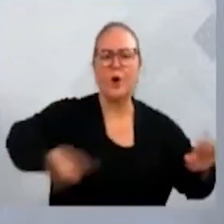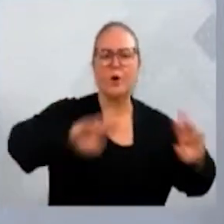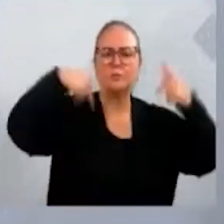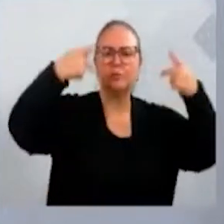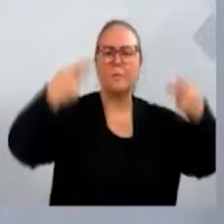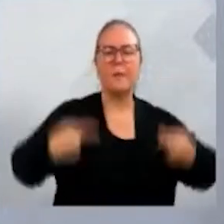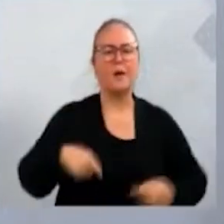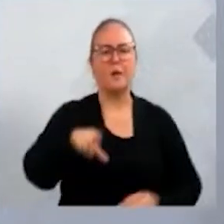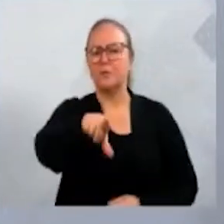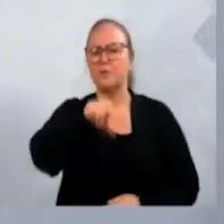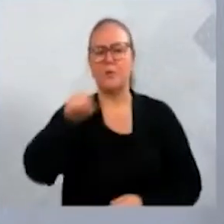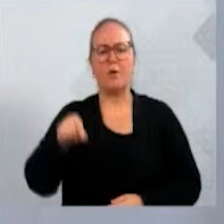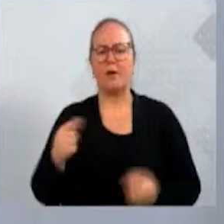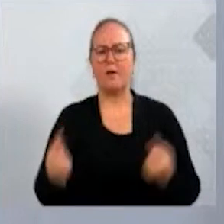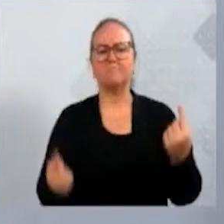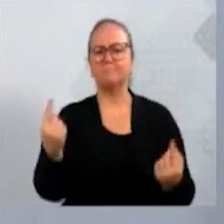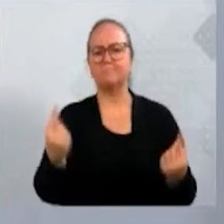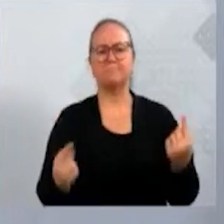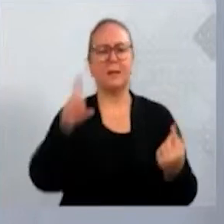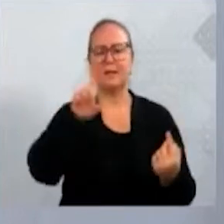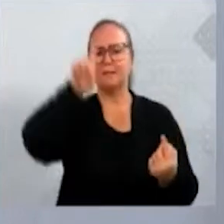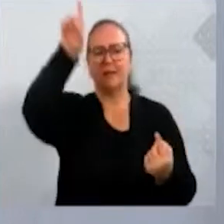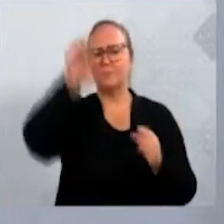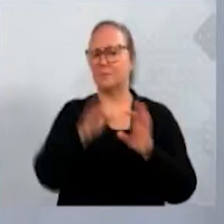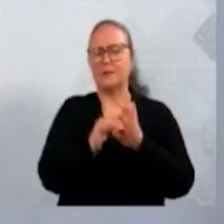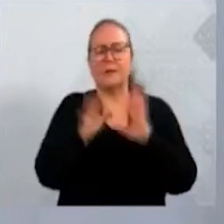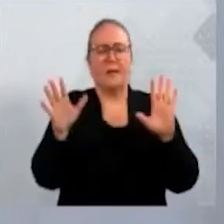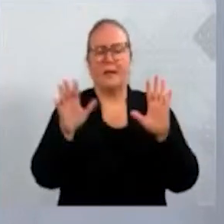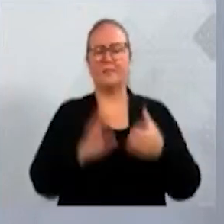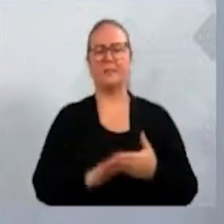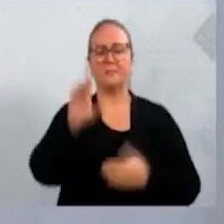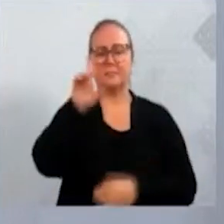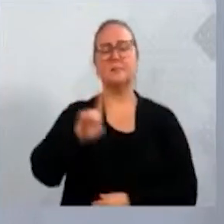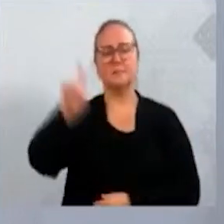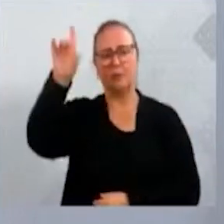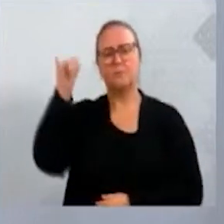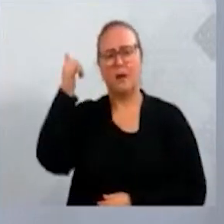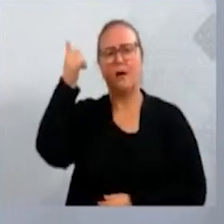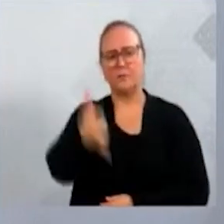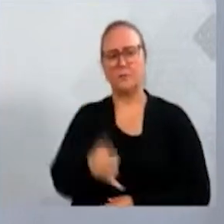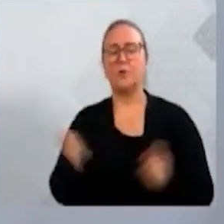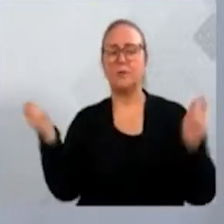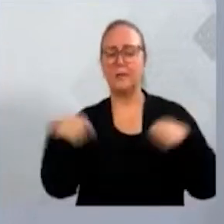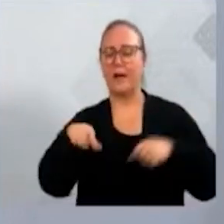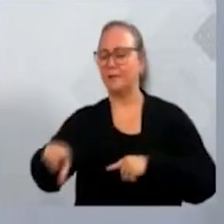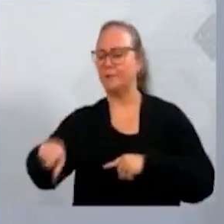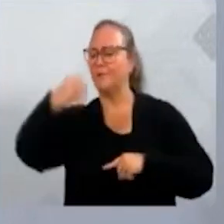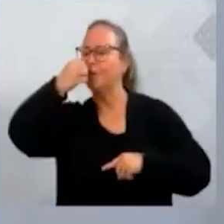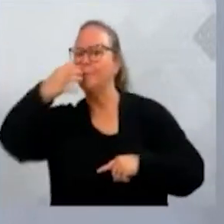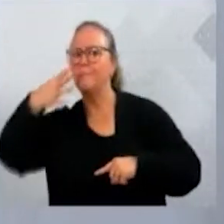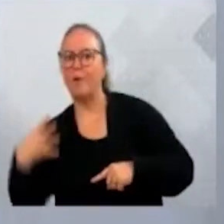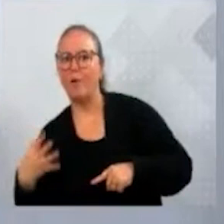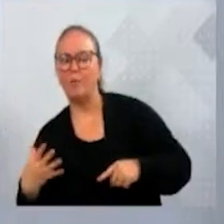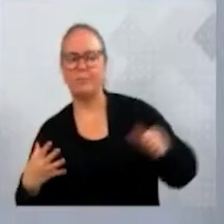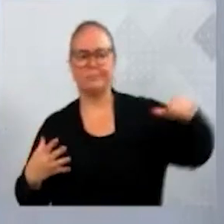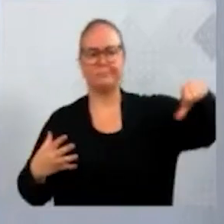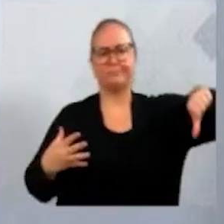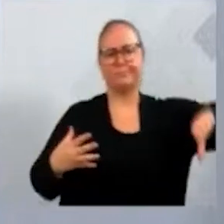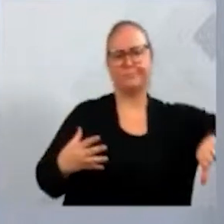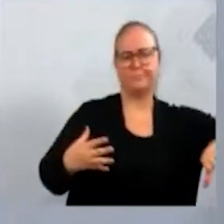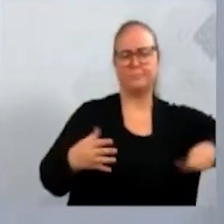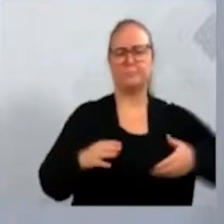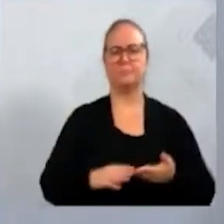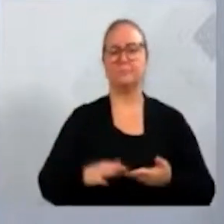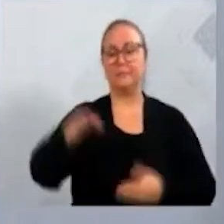seu caminho e o homem pode escolher sempre entre o bem e o mal Entre o certo